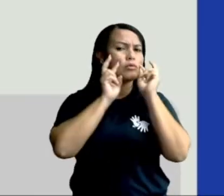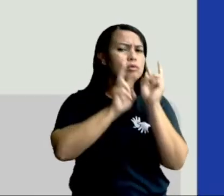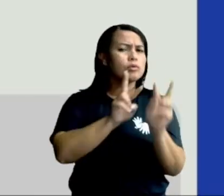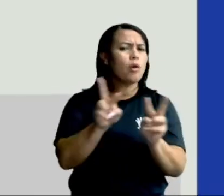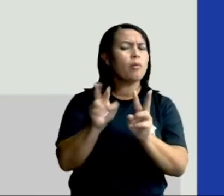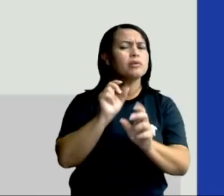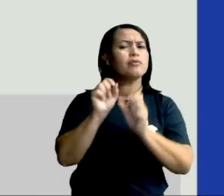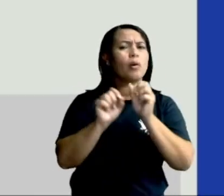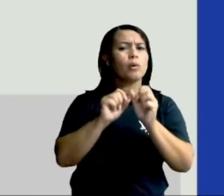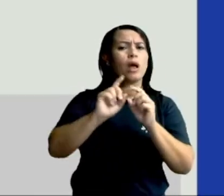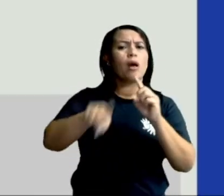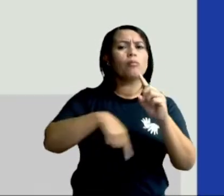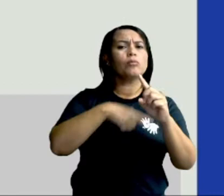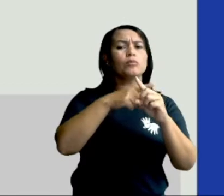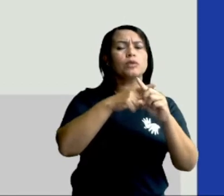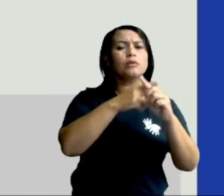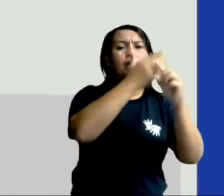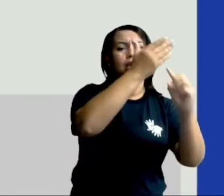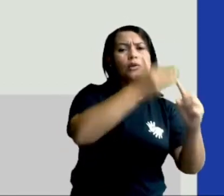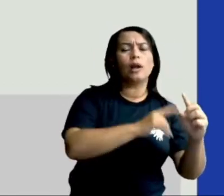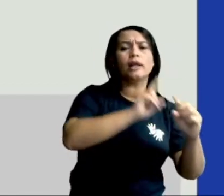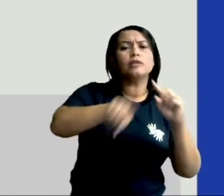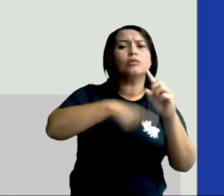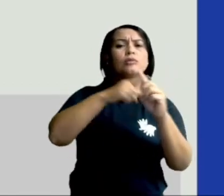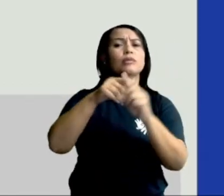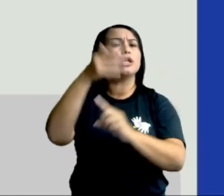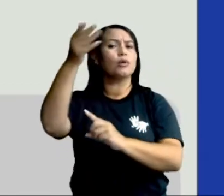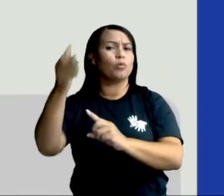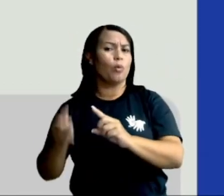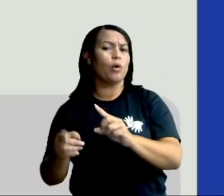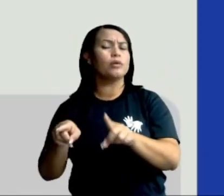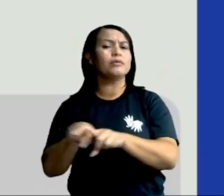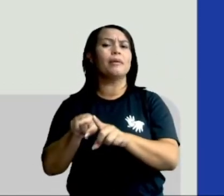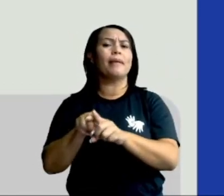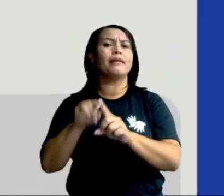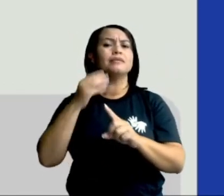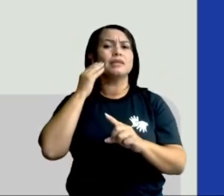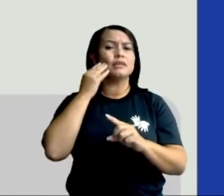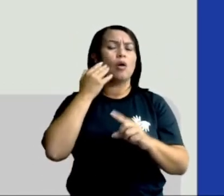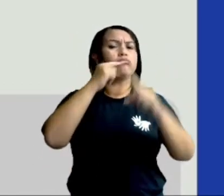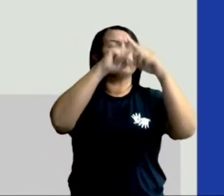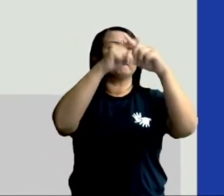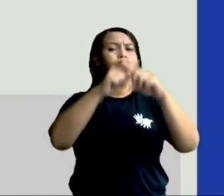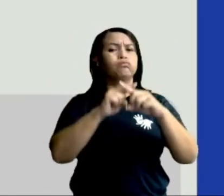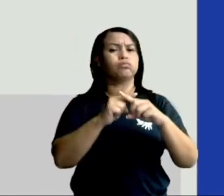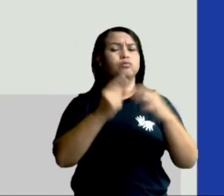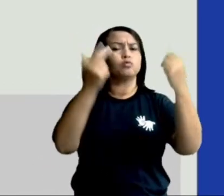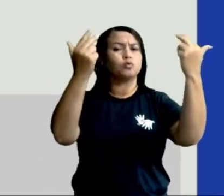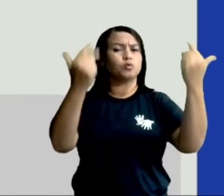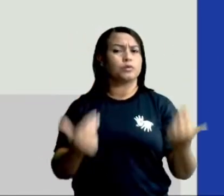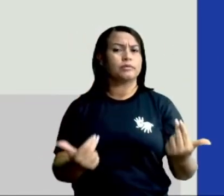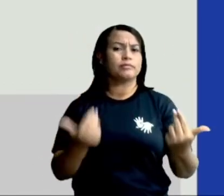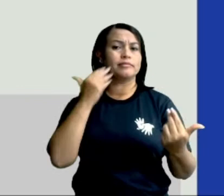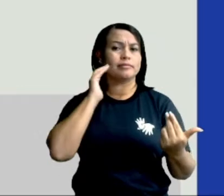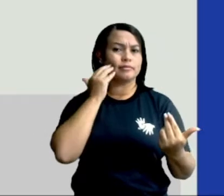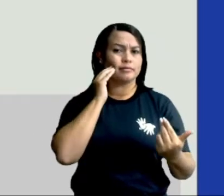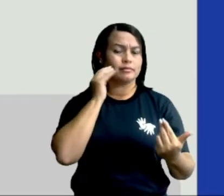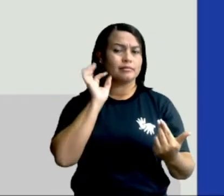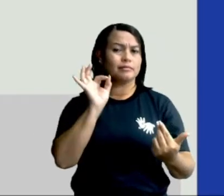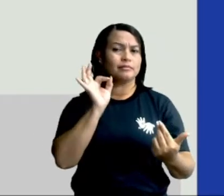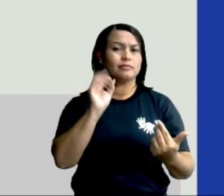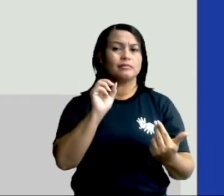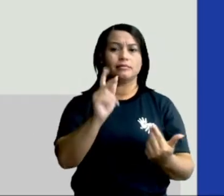observar? Multiplica de um lado e também multiplicou do outro, não é isso? Na mesma proporção,